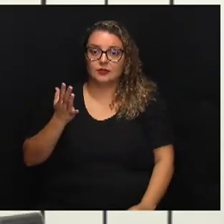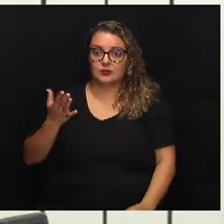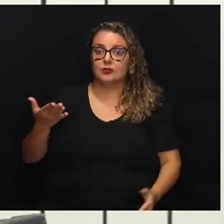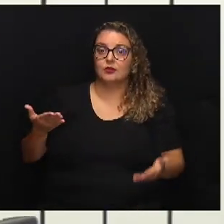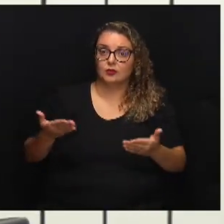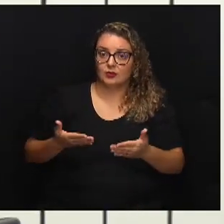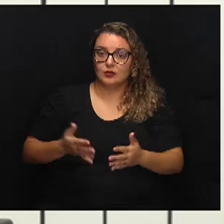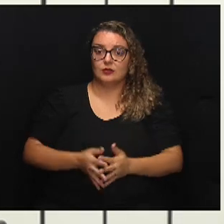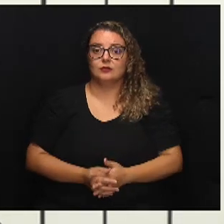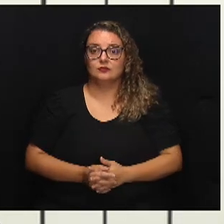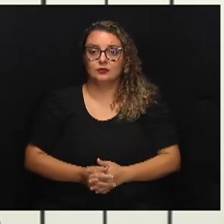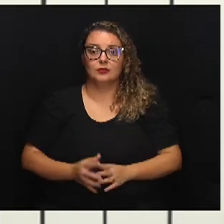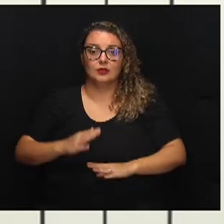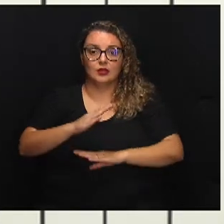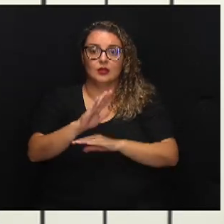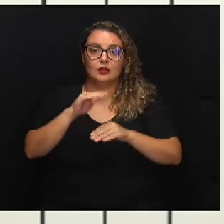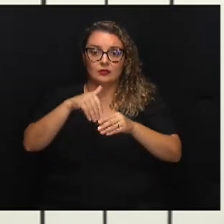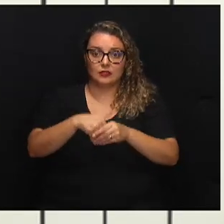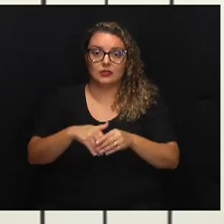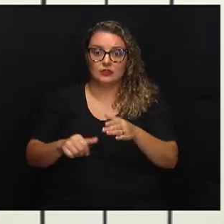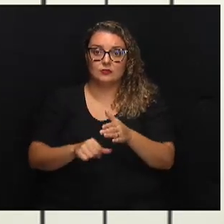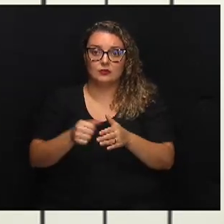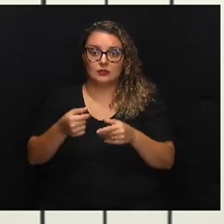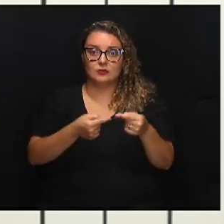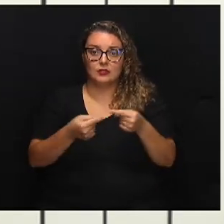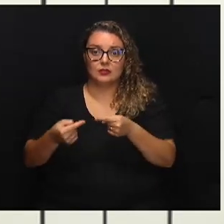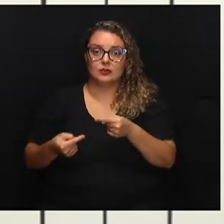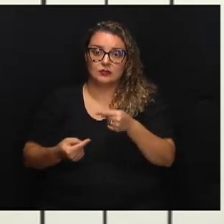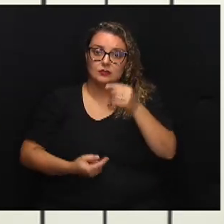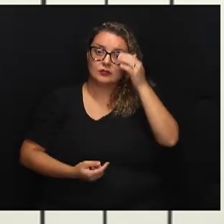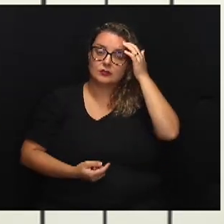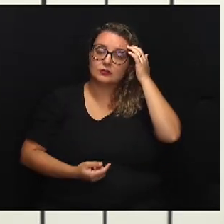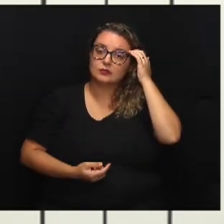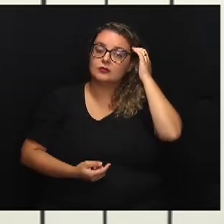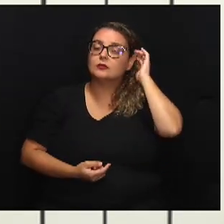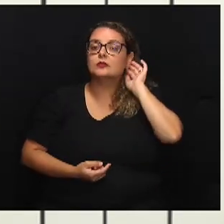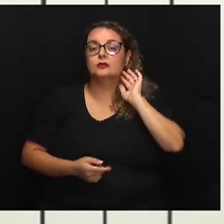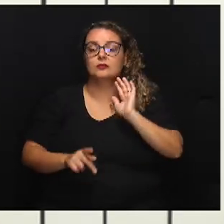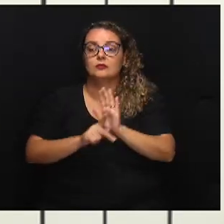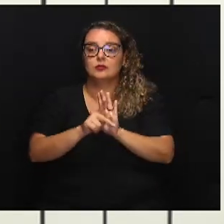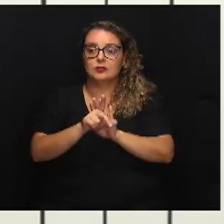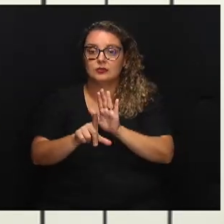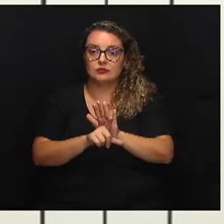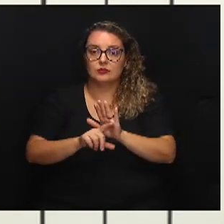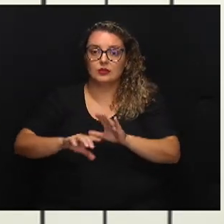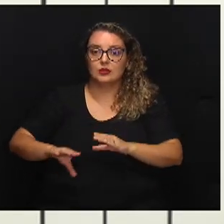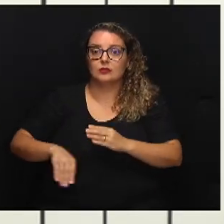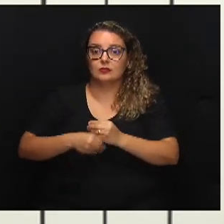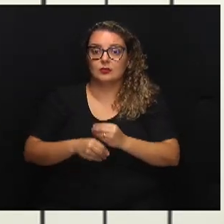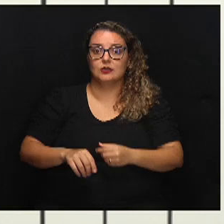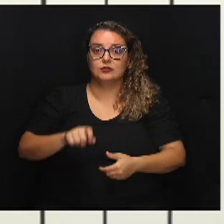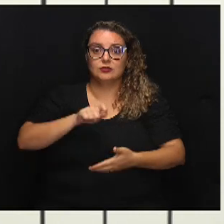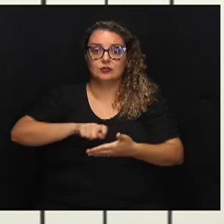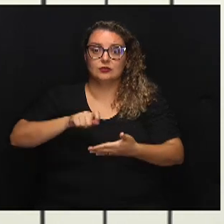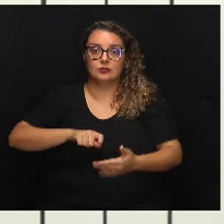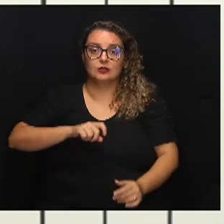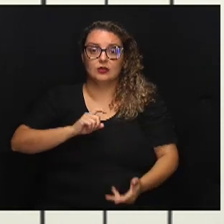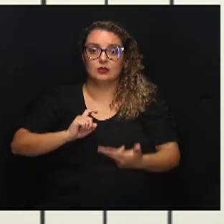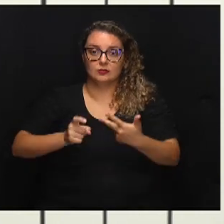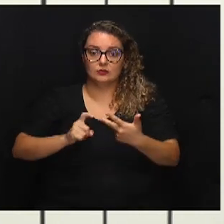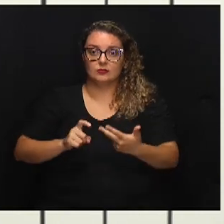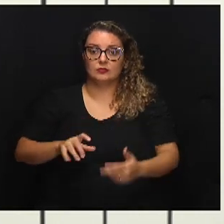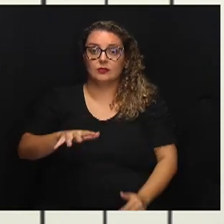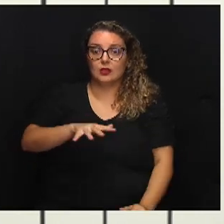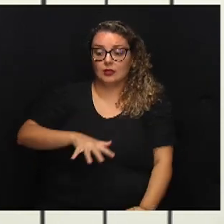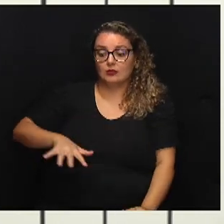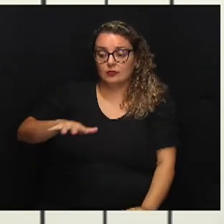hoje, a Câmara vota em primeira discussão o projeto de lei complementar de autoria do Executivo que destina áreas